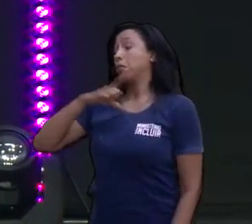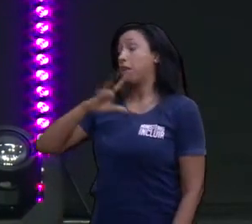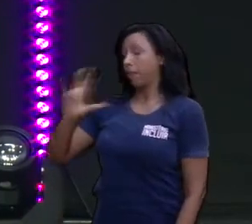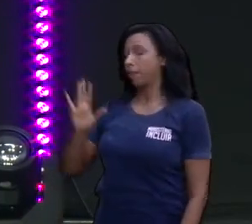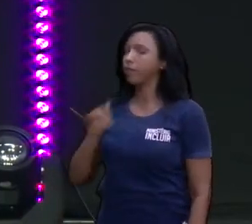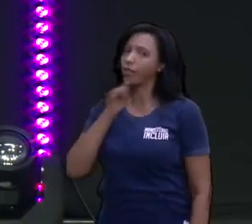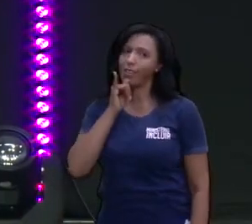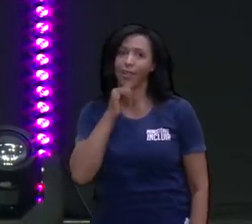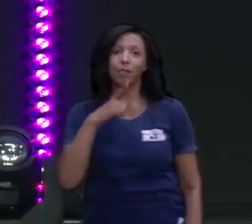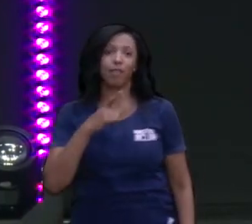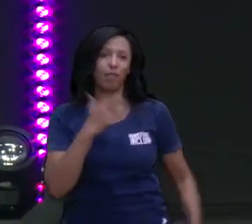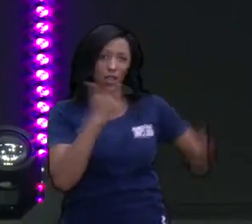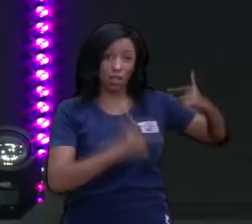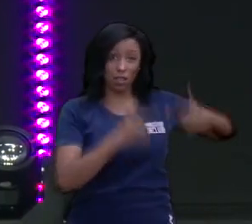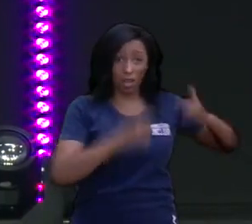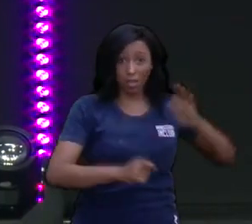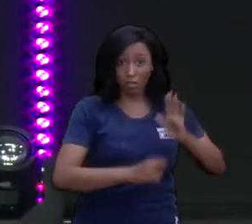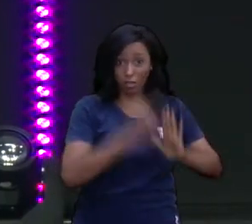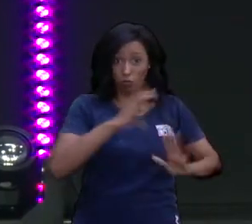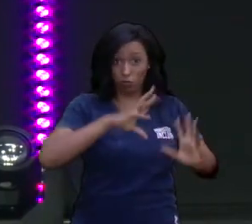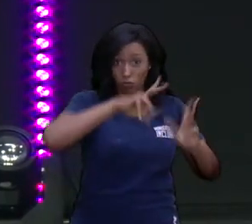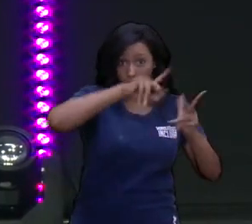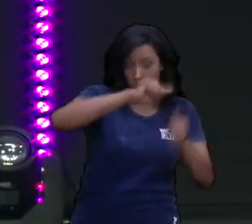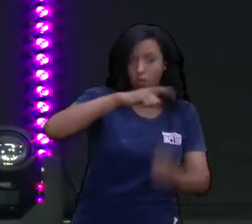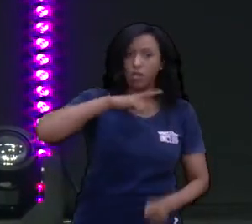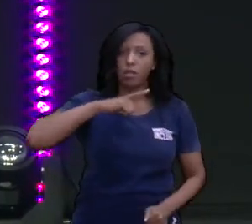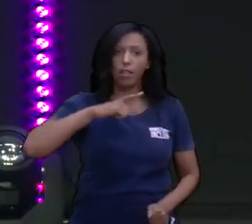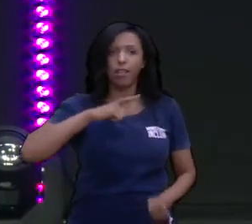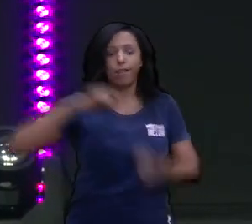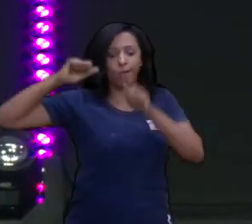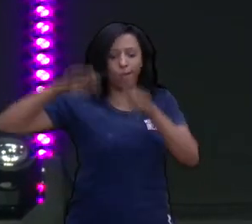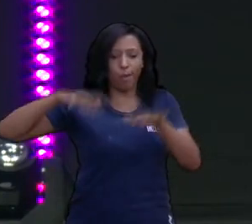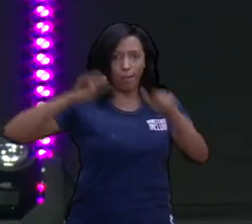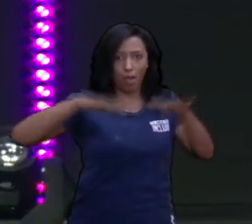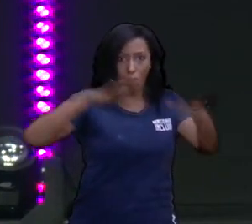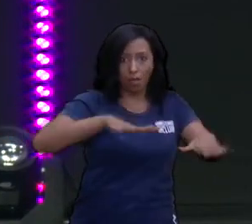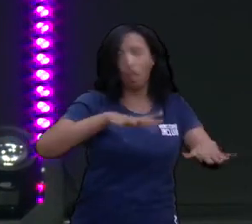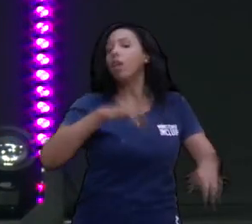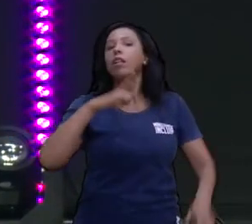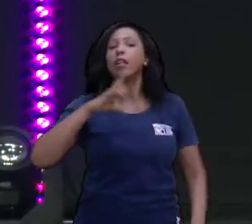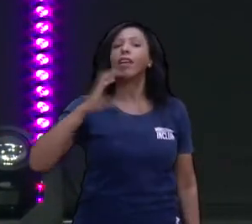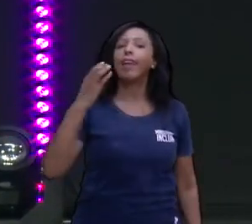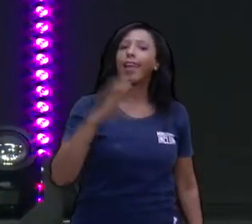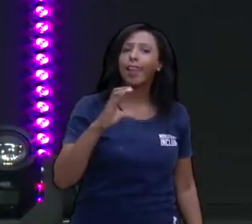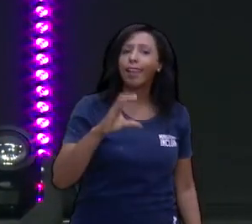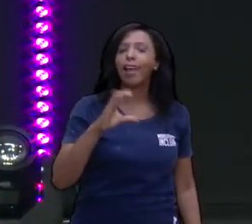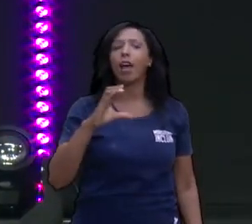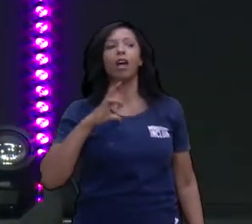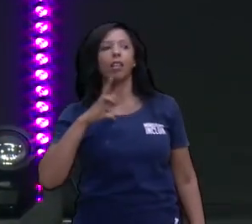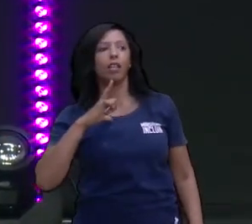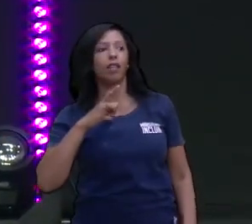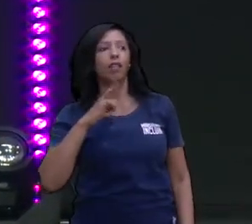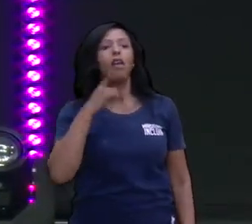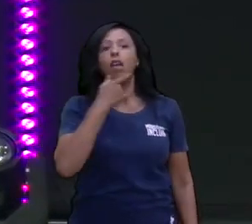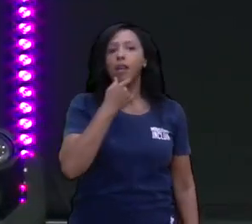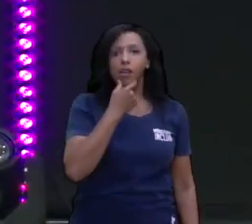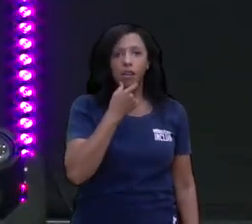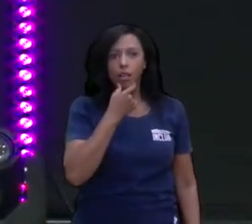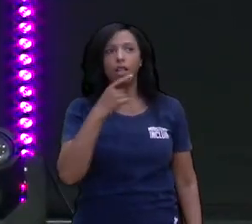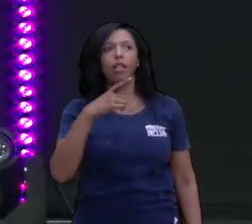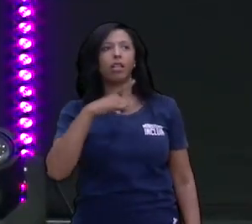segunda guerra mundial as tropas aliadas Canadá Reino Unido Estados Unidos invadiram as praias da Normandia